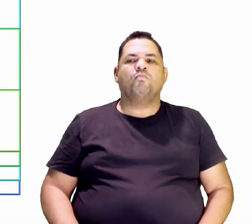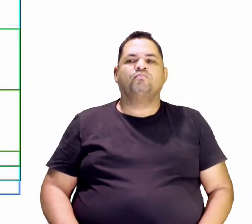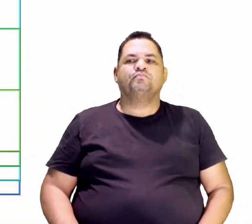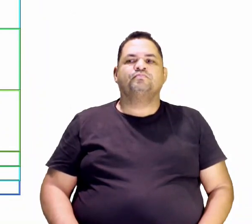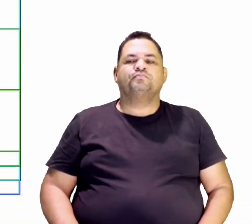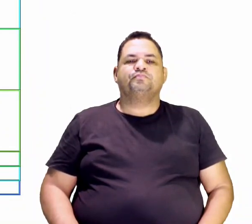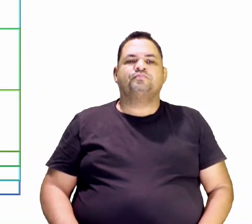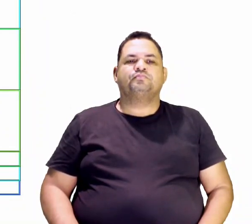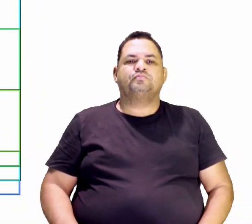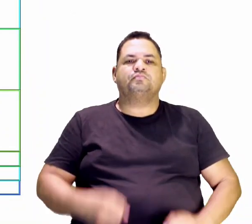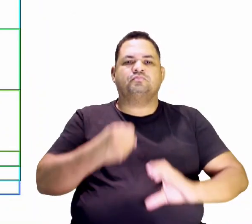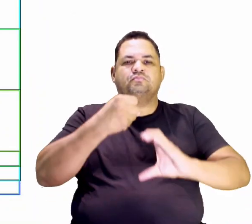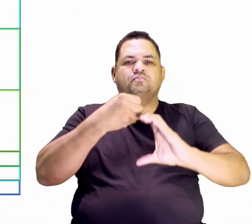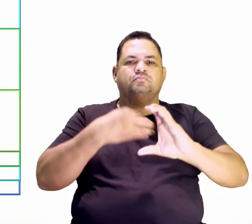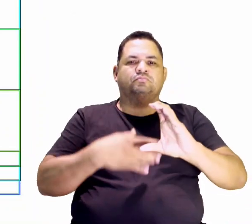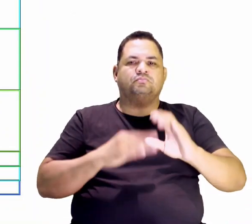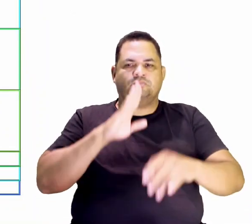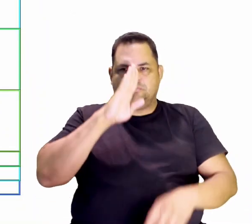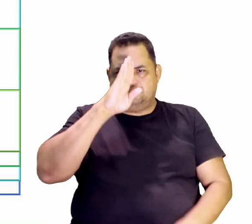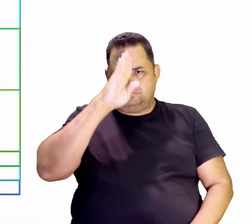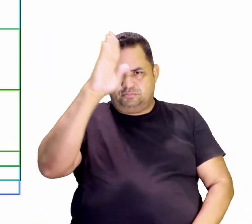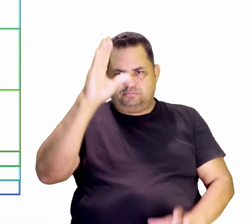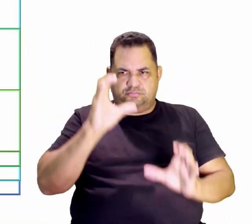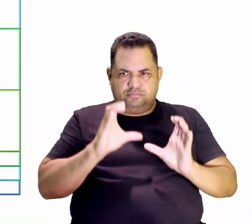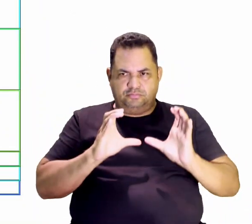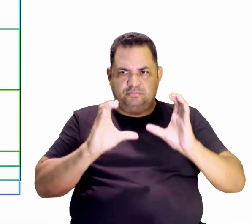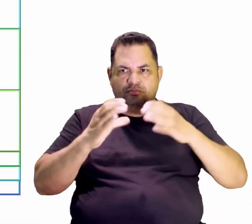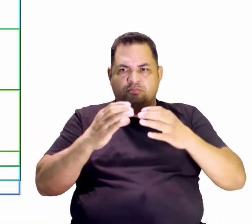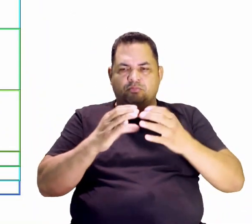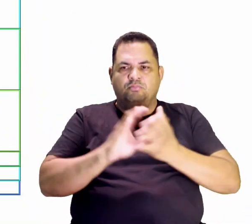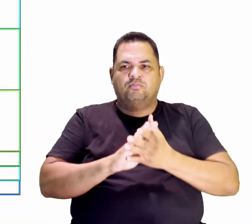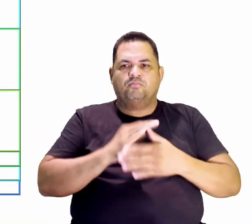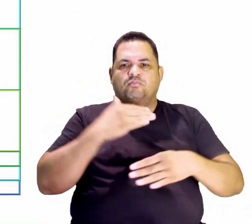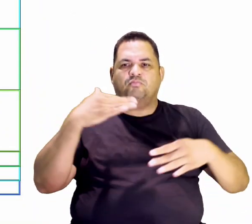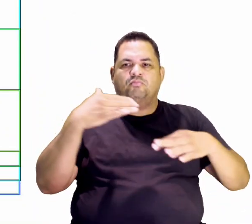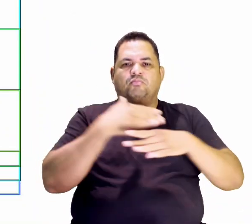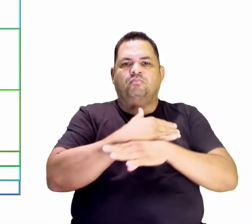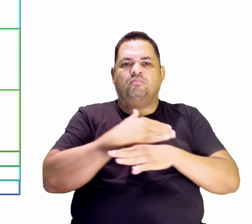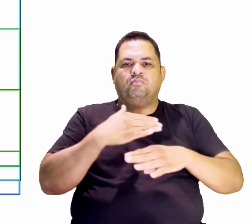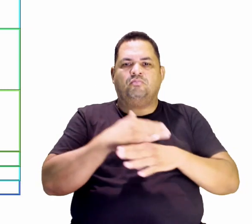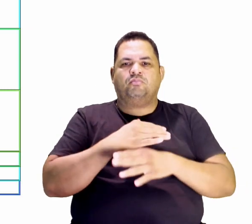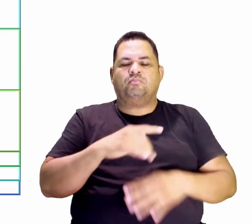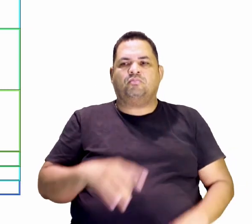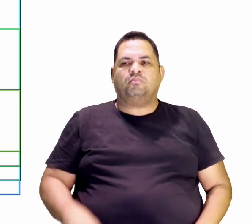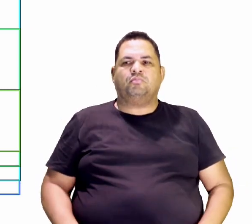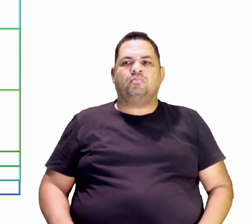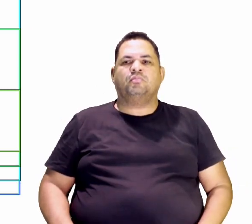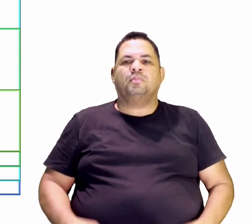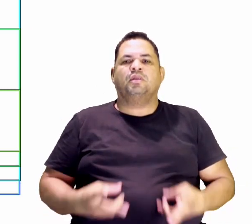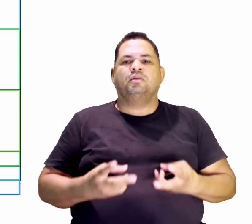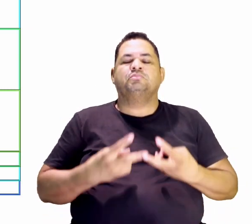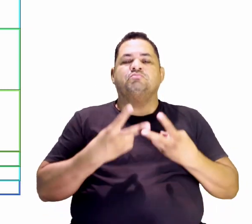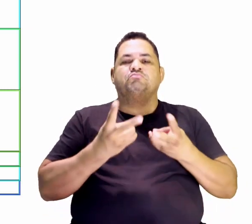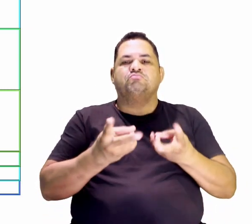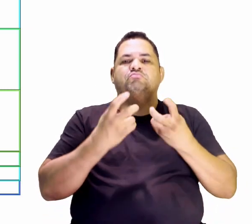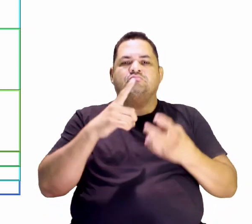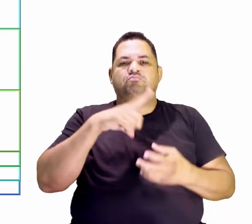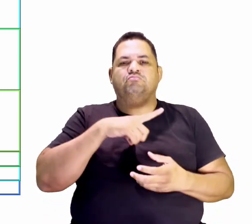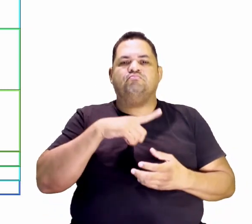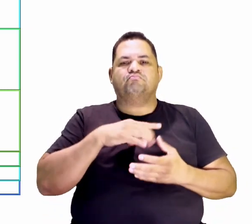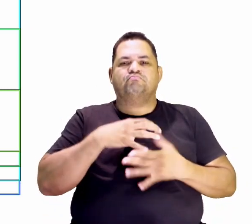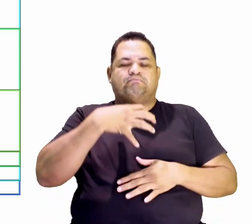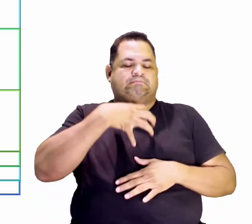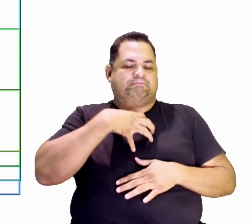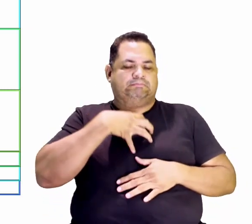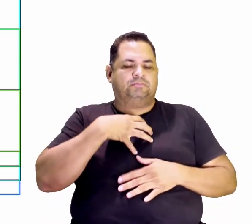Então, entre as características principais dessas tribos, a gente percebe que existe uma